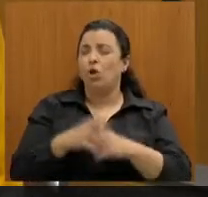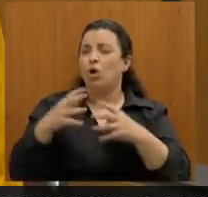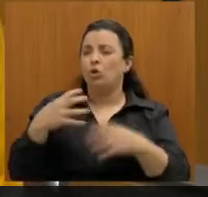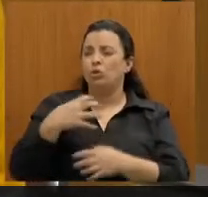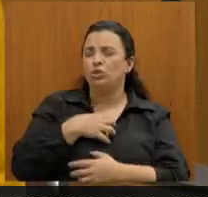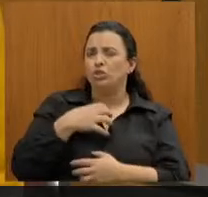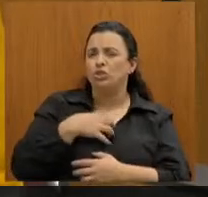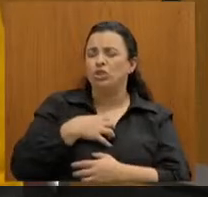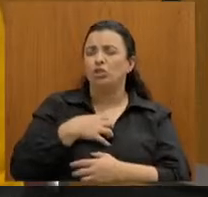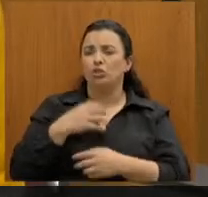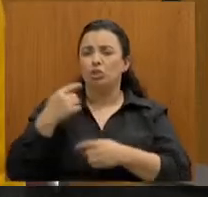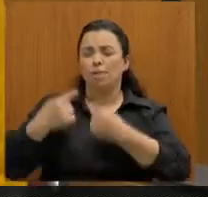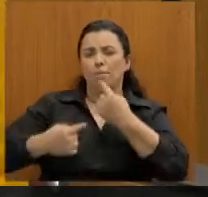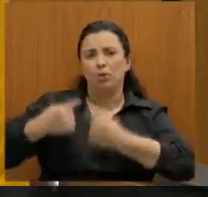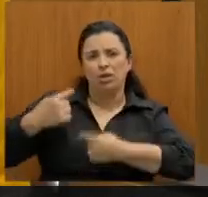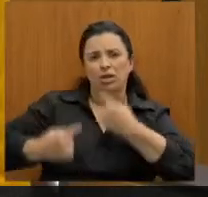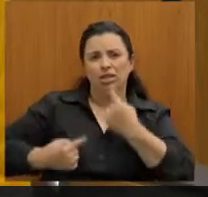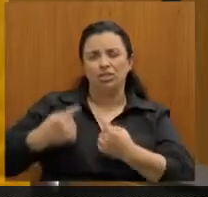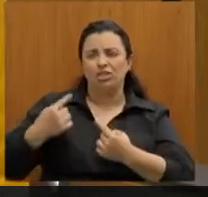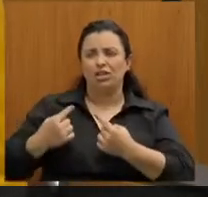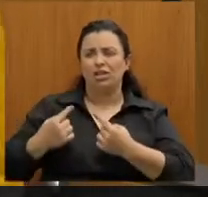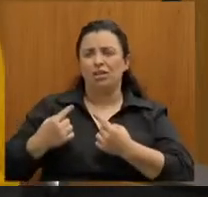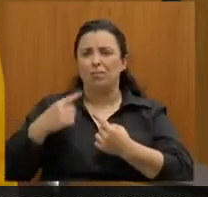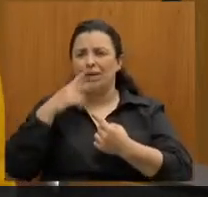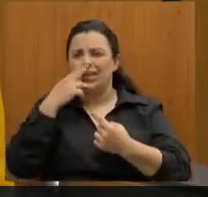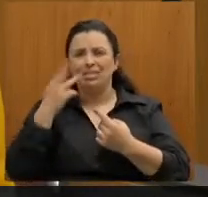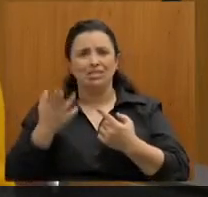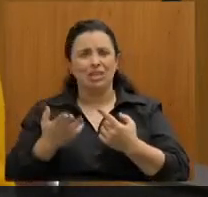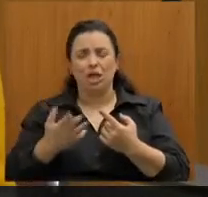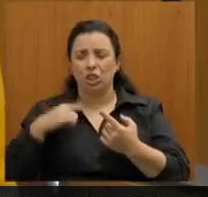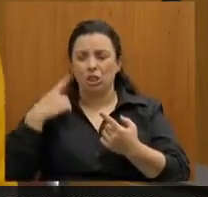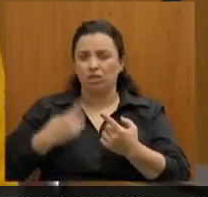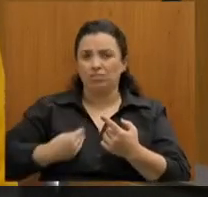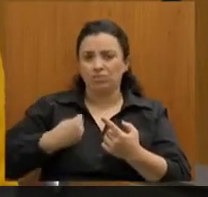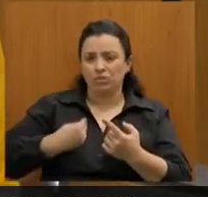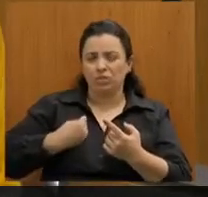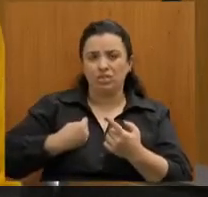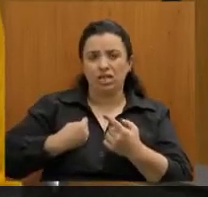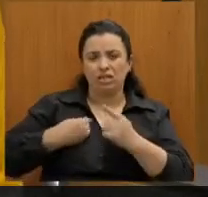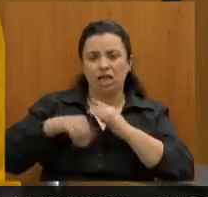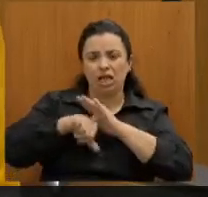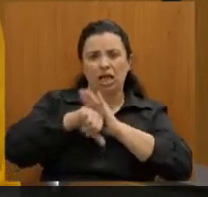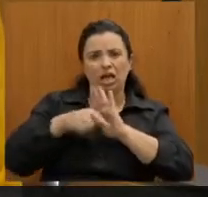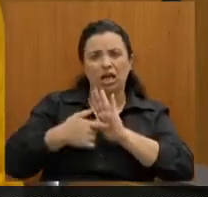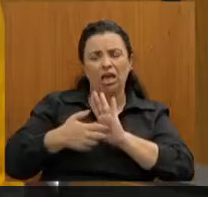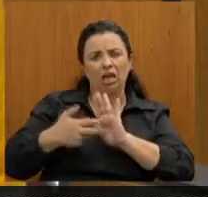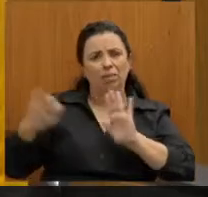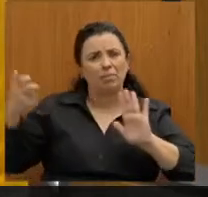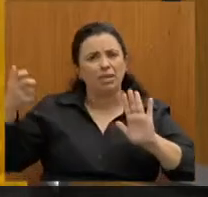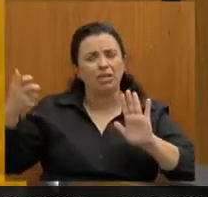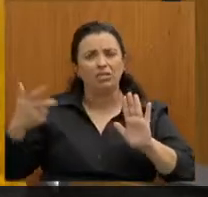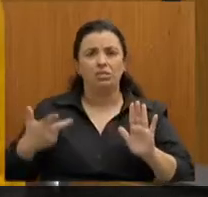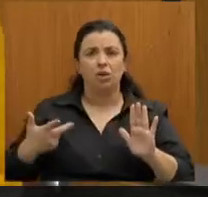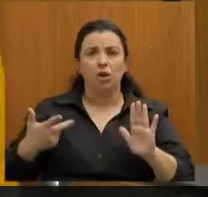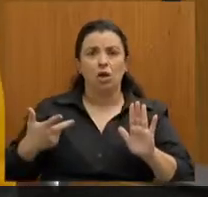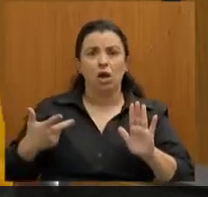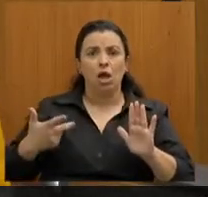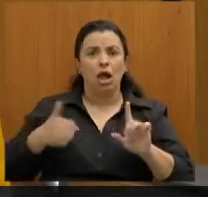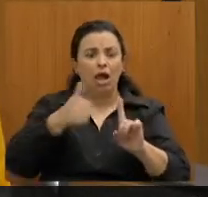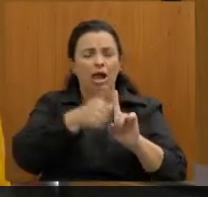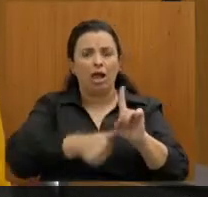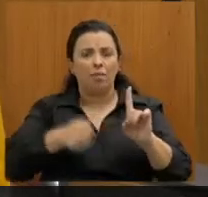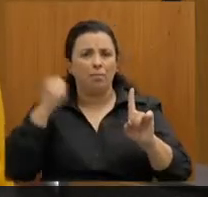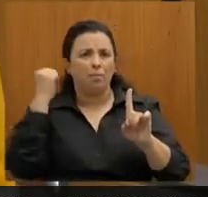é a criminalização a assistência termos assassinadas por pelo fato de sermos mulheres